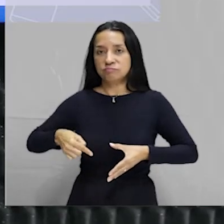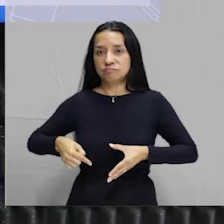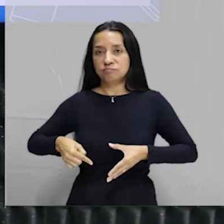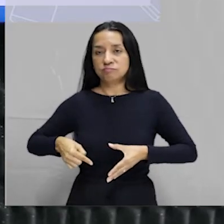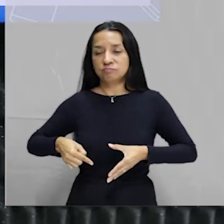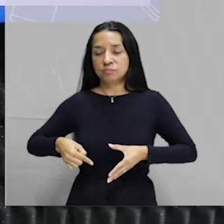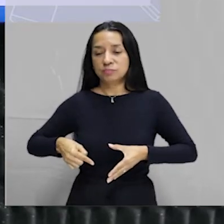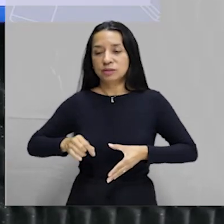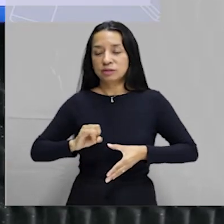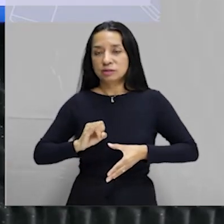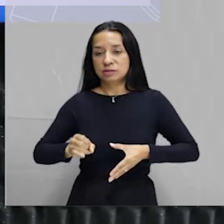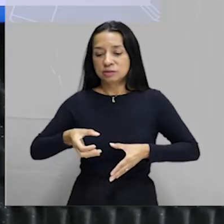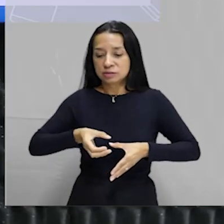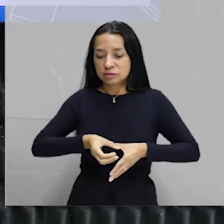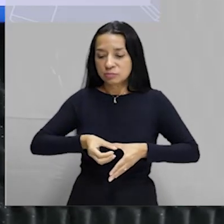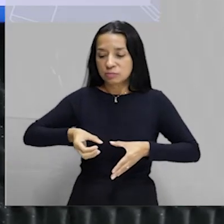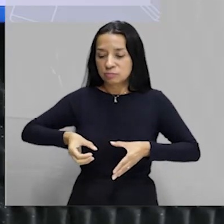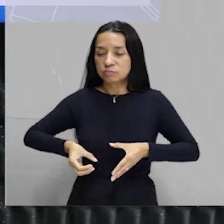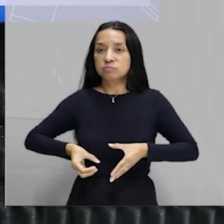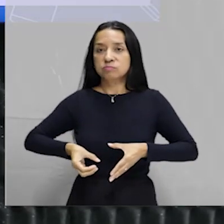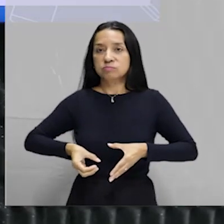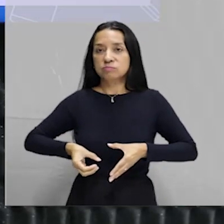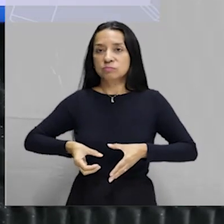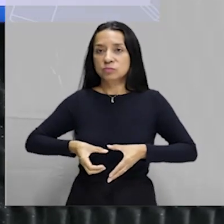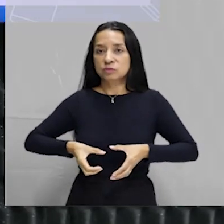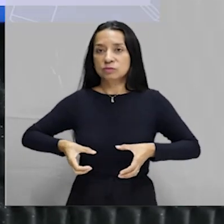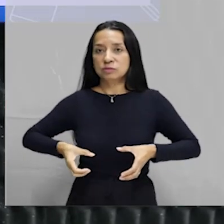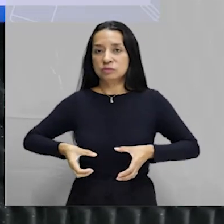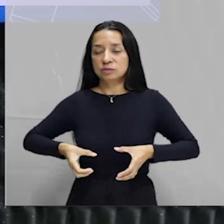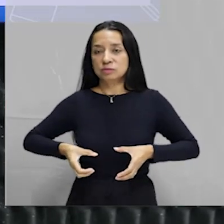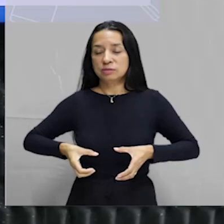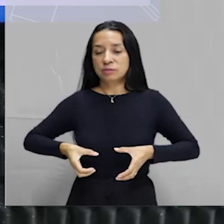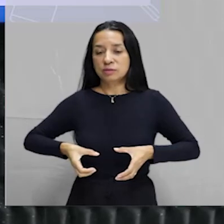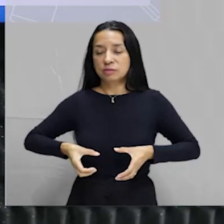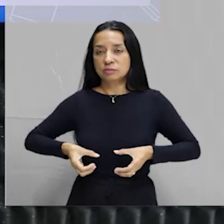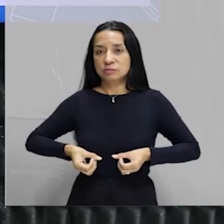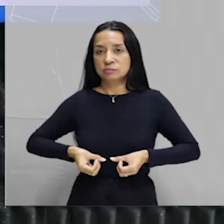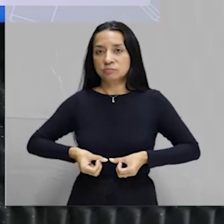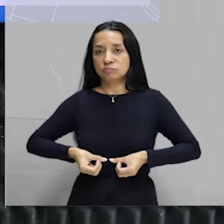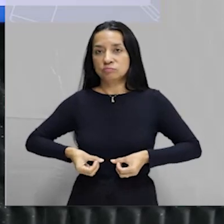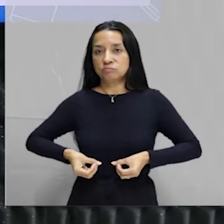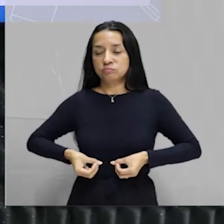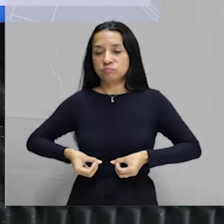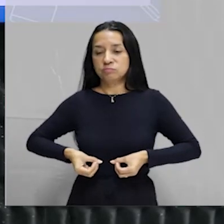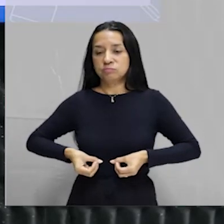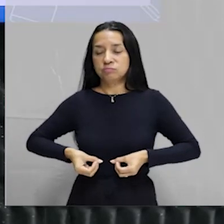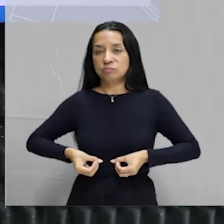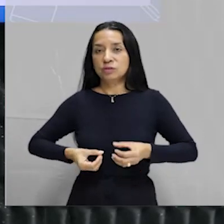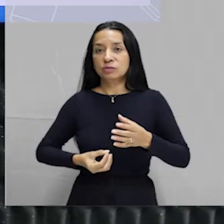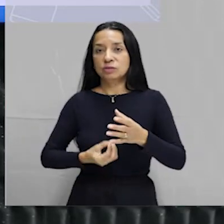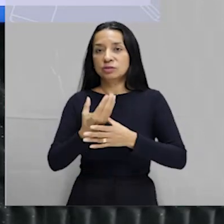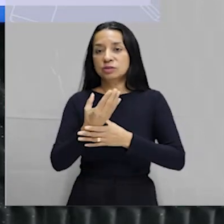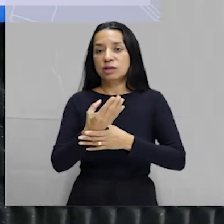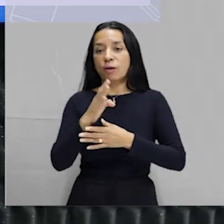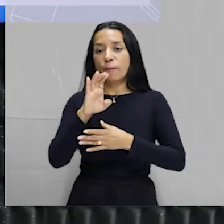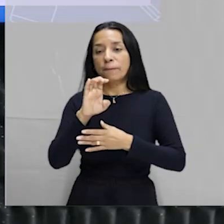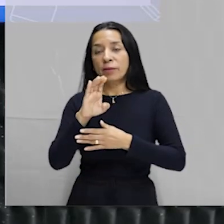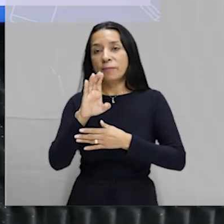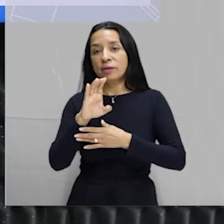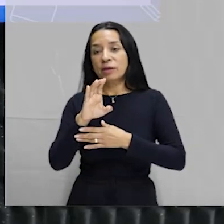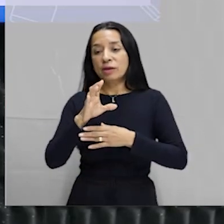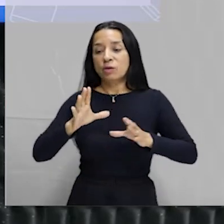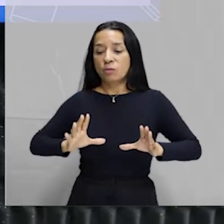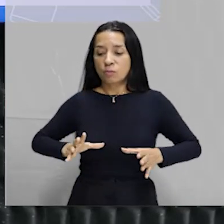embriões se implantarem em locais distantes, cada embrião vai originar um bebezinho com uma